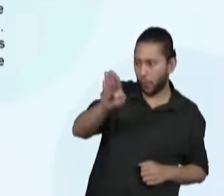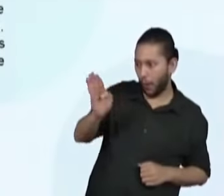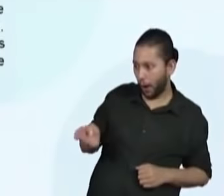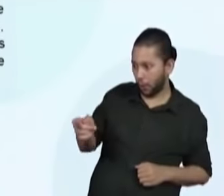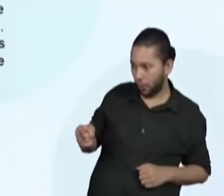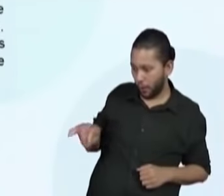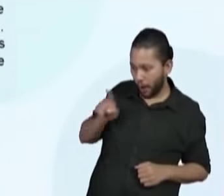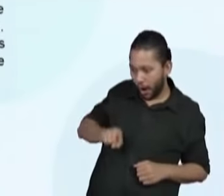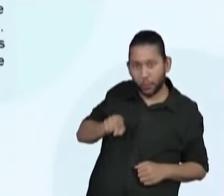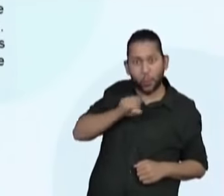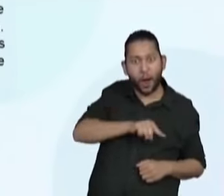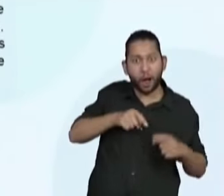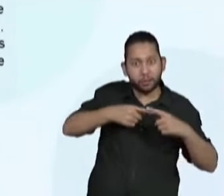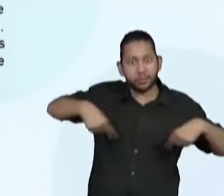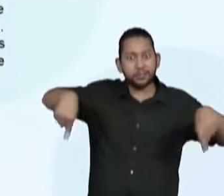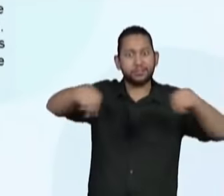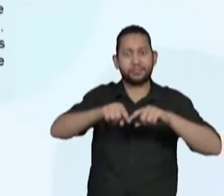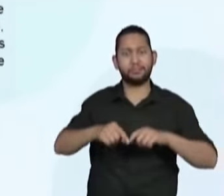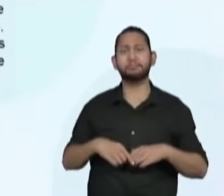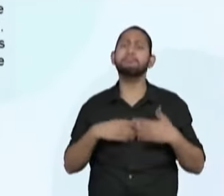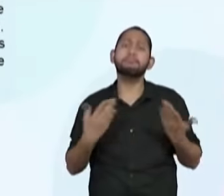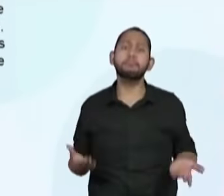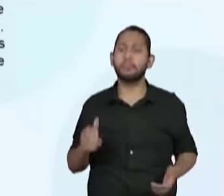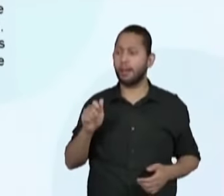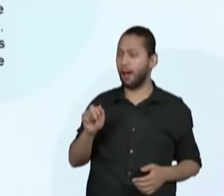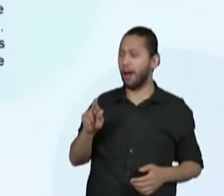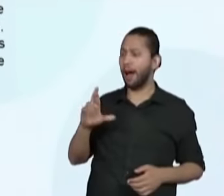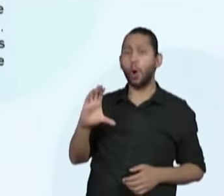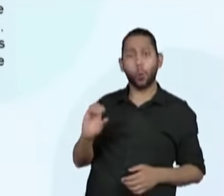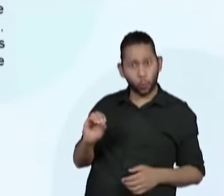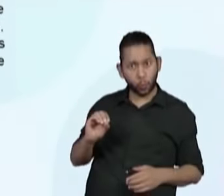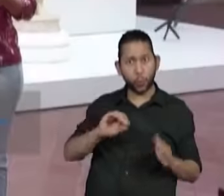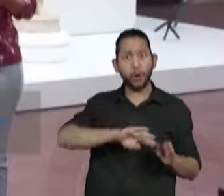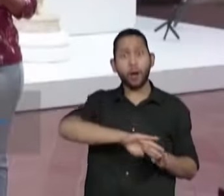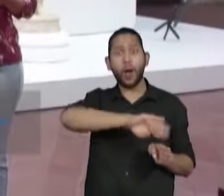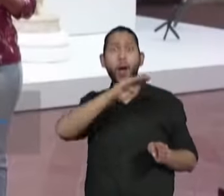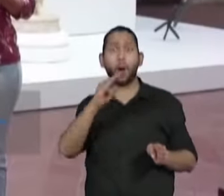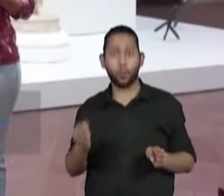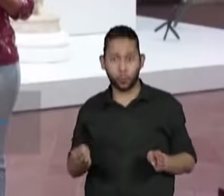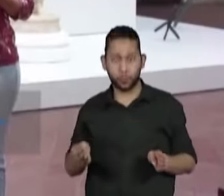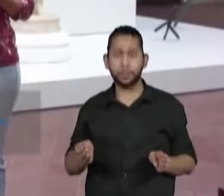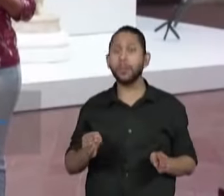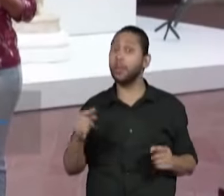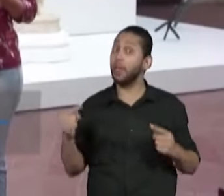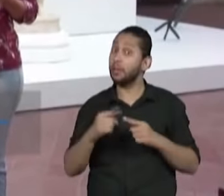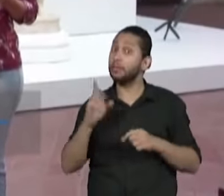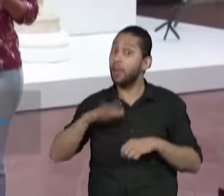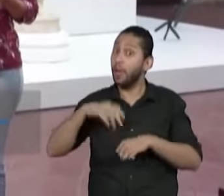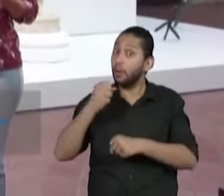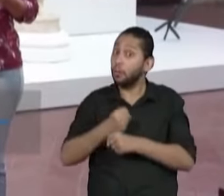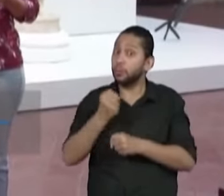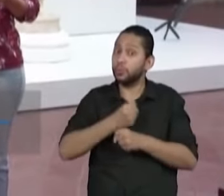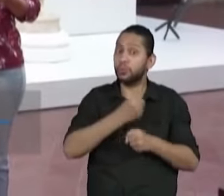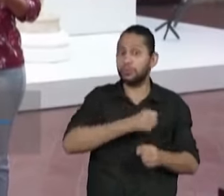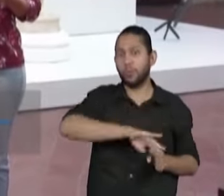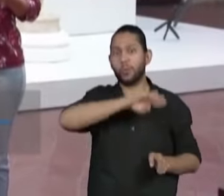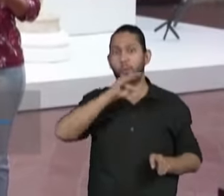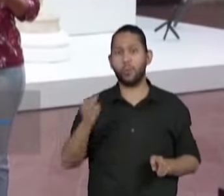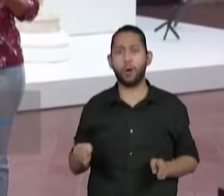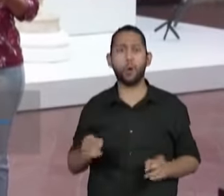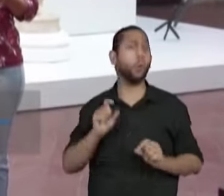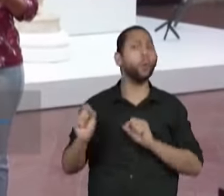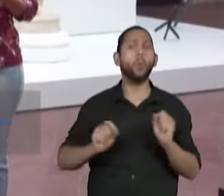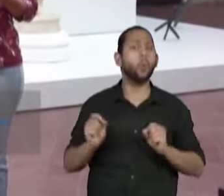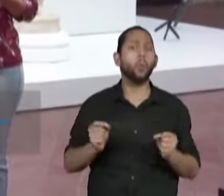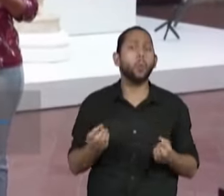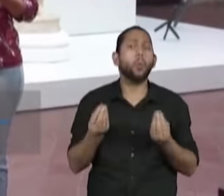quais são as funções e usos que a gente tem para os arcos de alvenaria? Tá? Agora vai aparecer na tela para vocês um esquema onde a gente vai estar falando